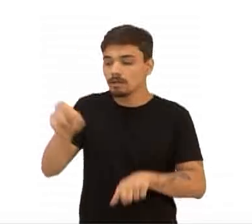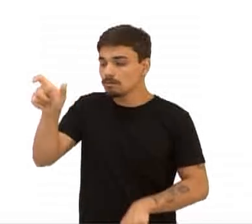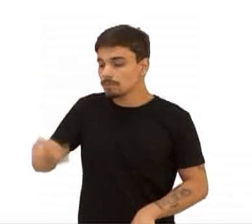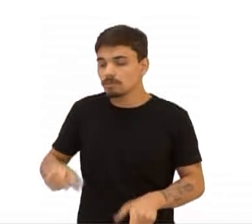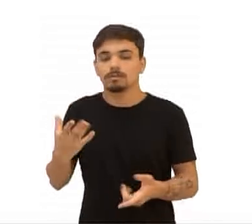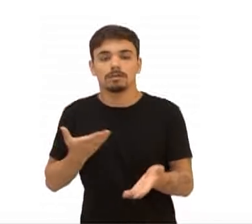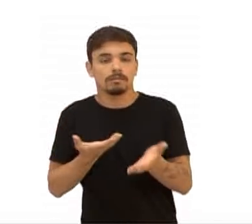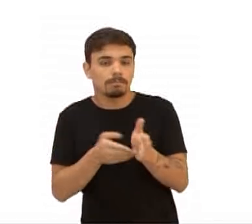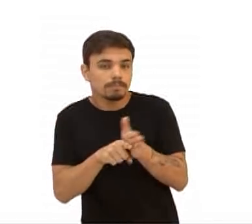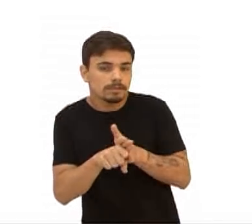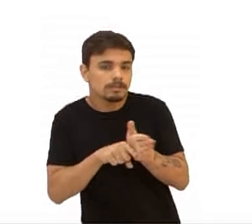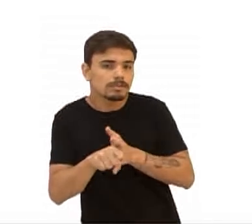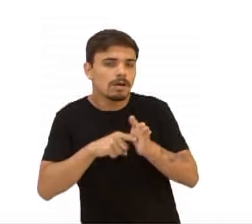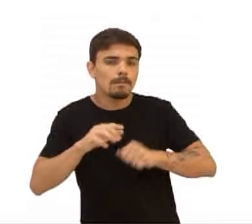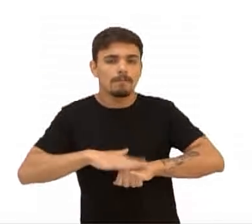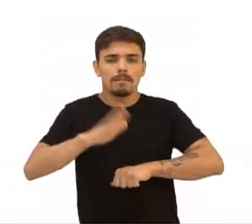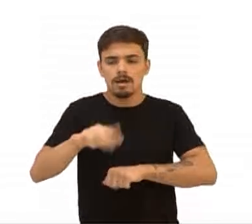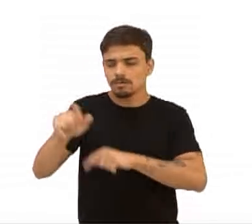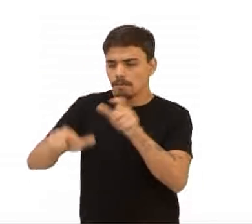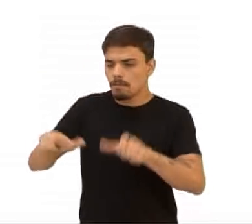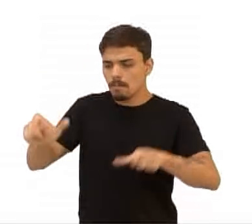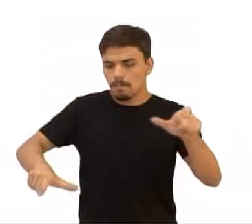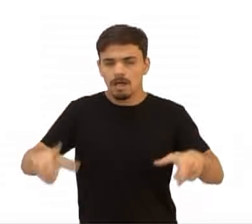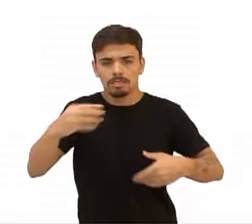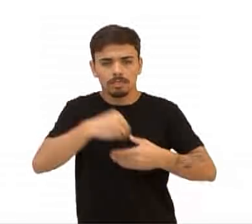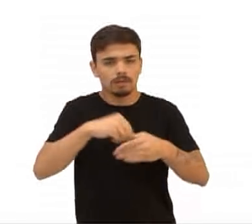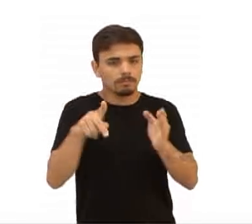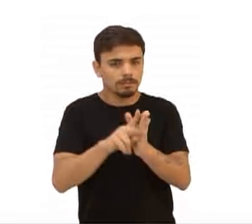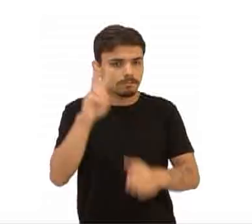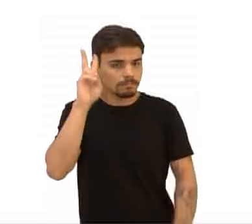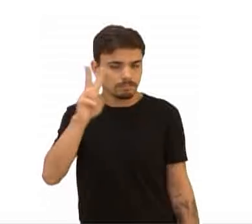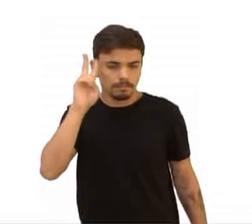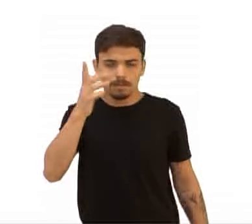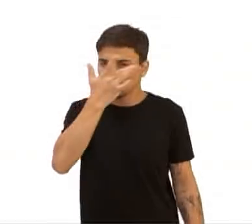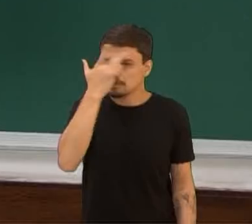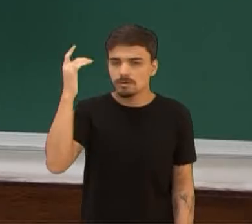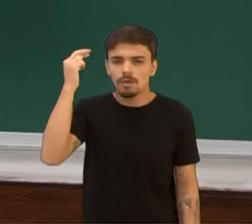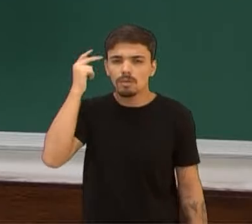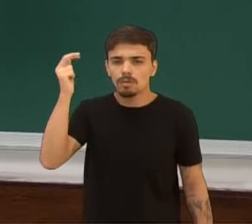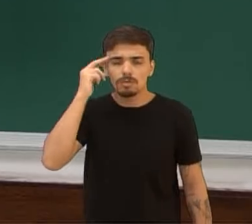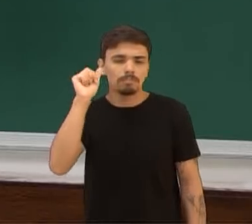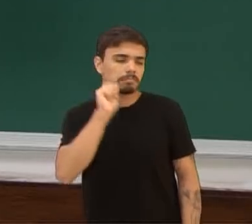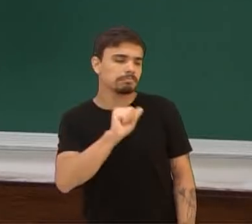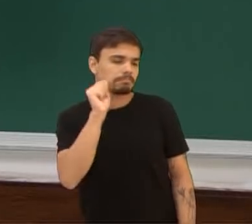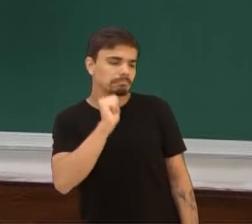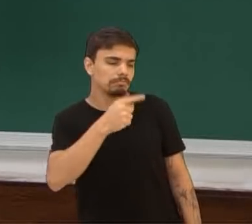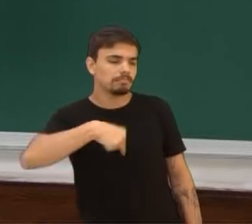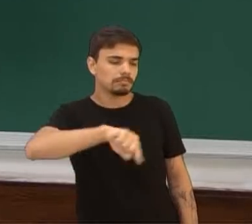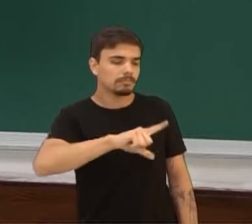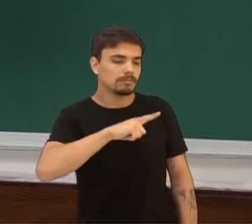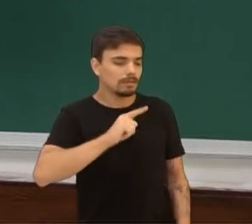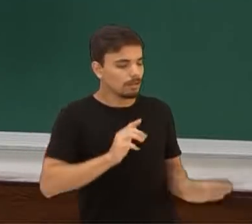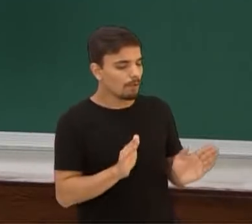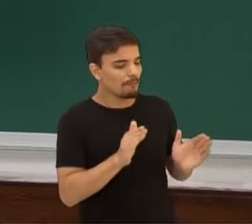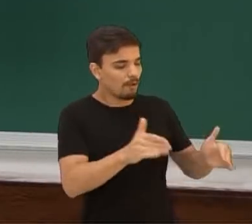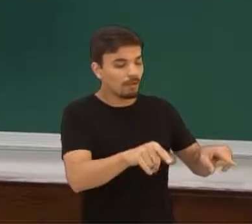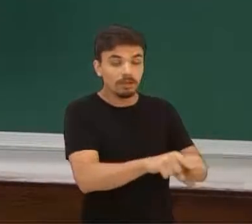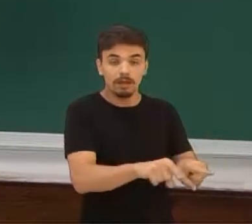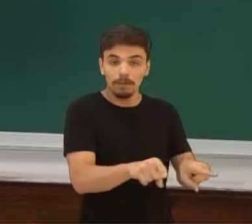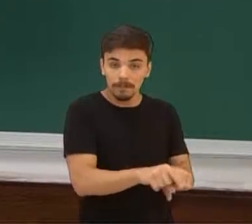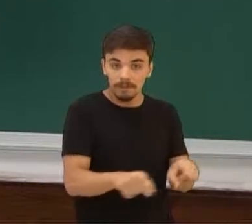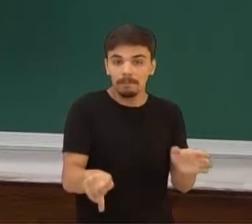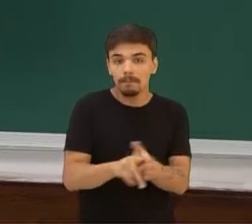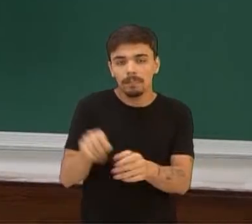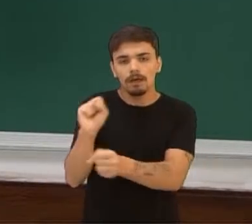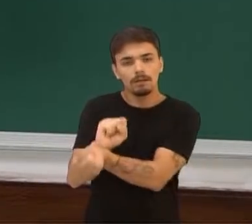pesquisar mais diversos sujeitos históricos, pessoas comuns, as mulheres vão ter um foco nessa história,